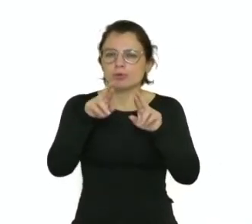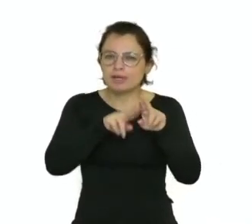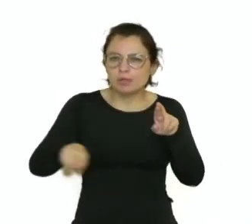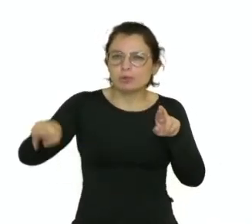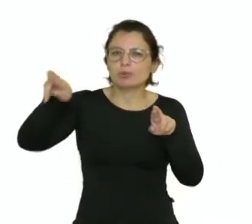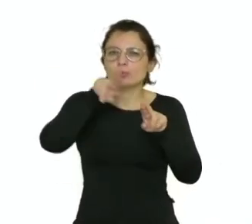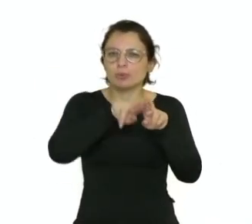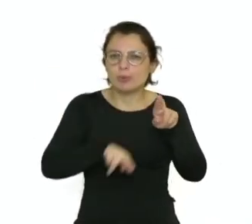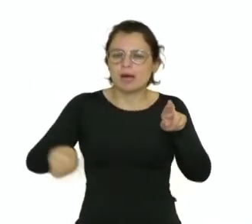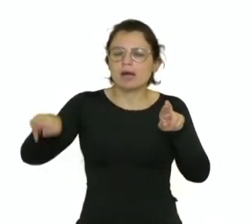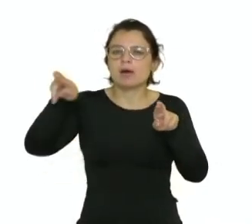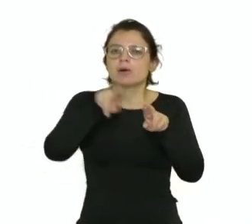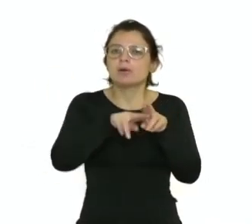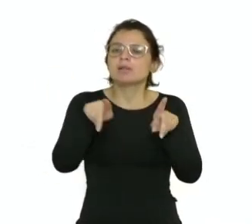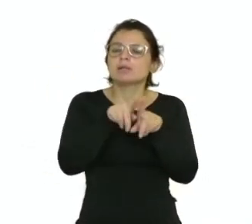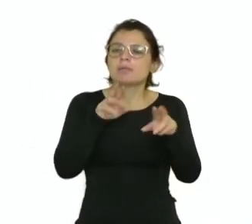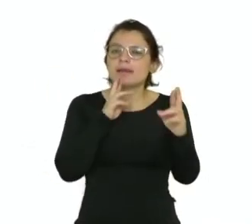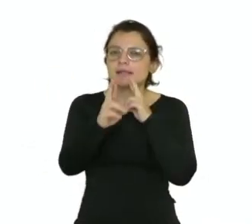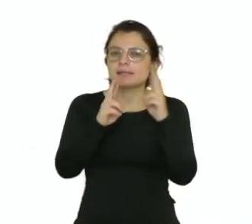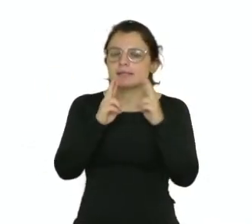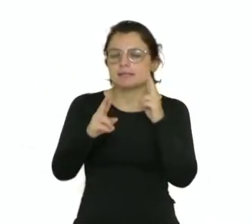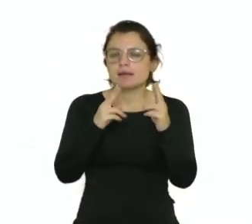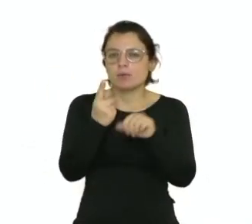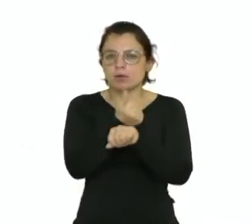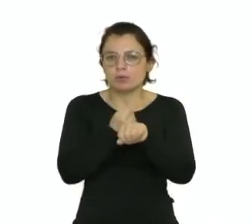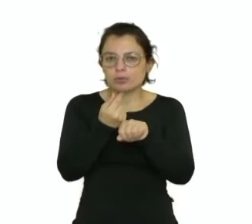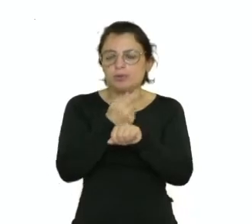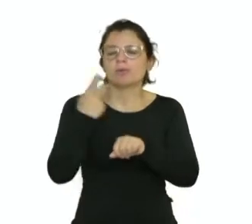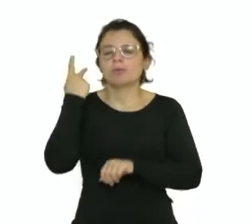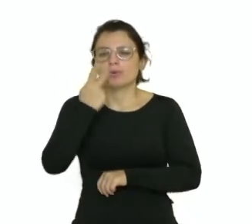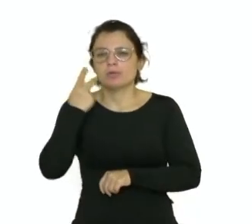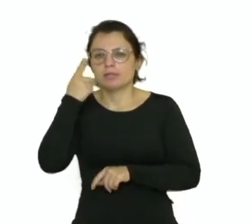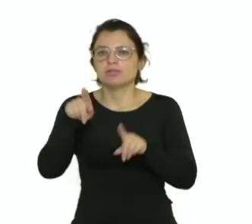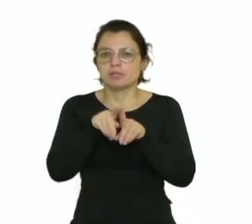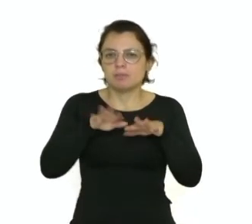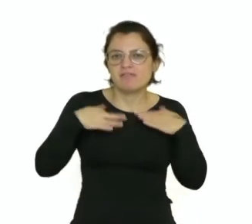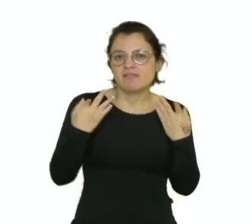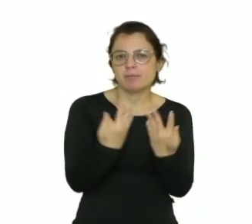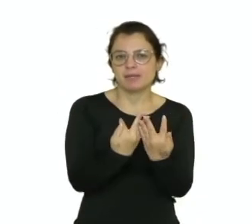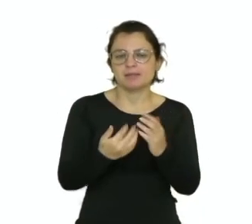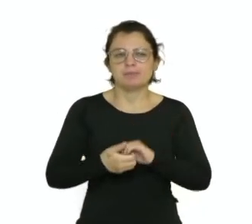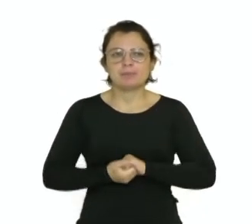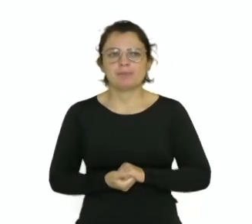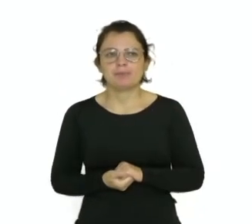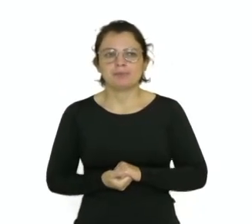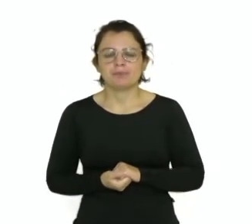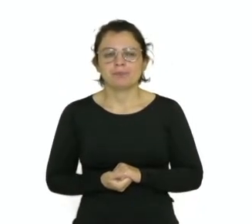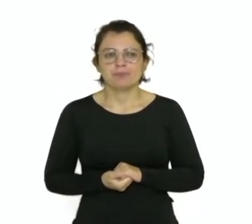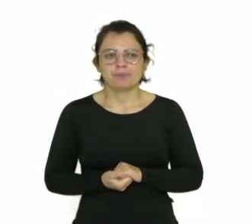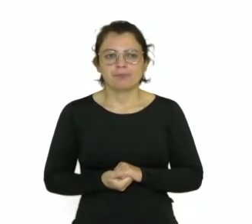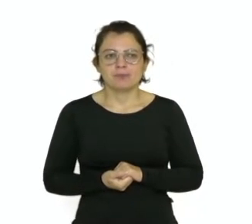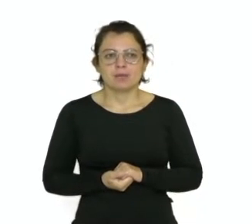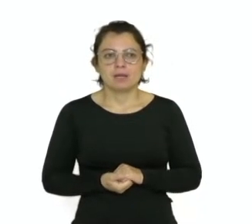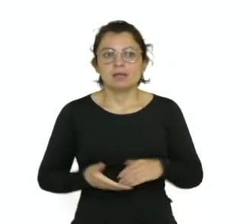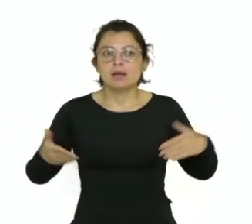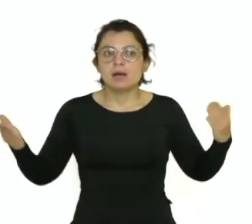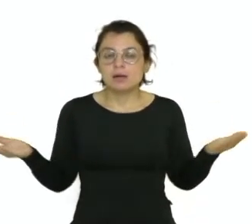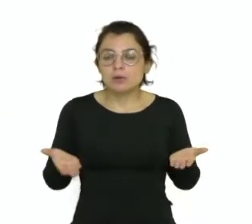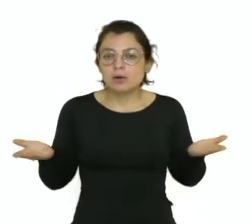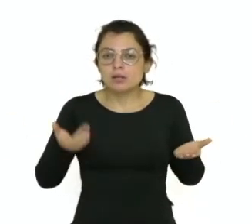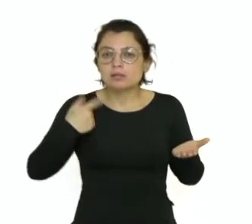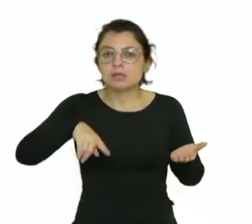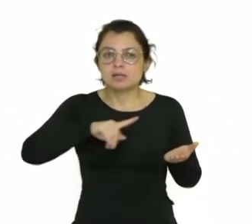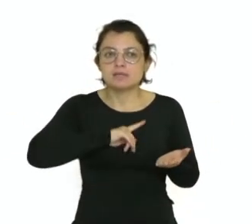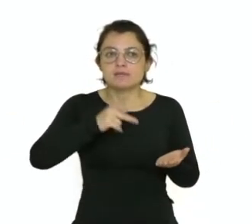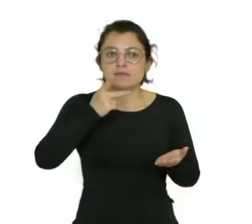suas relações econômicas, políticas e de parentesco, tá? E aí nós vamos falar agora dos